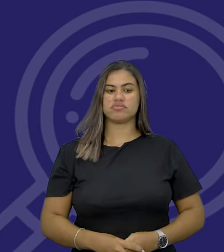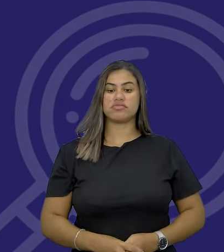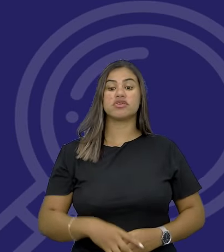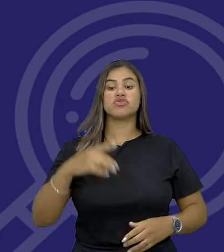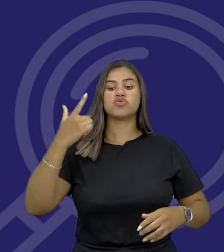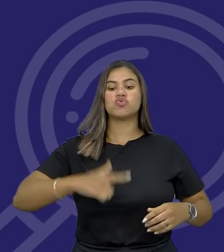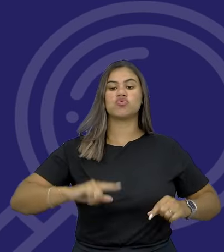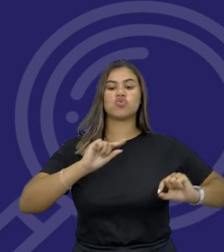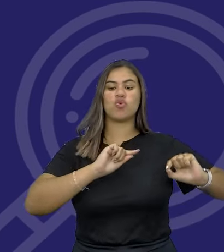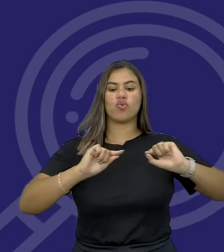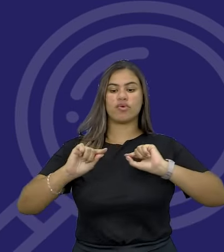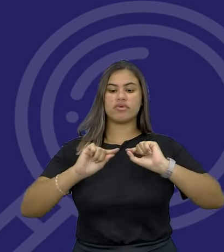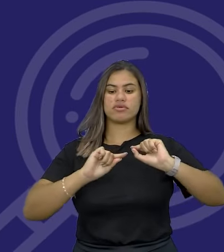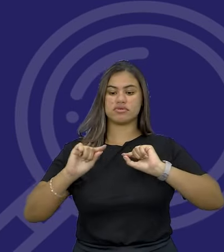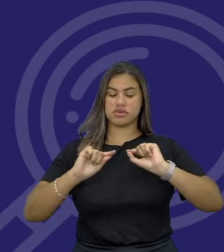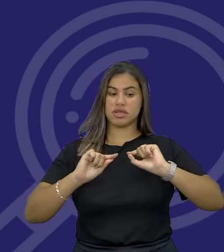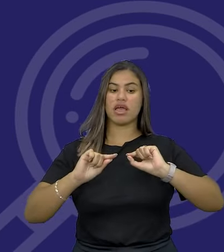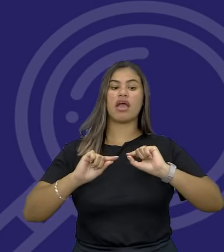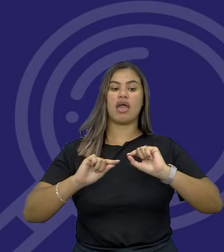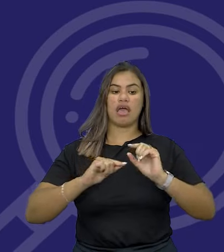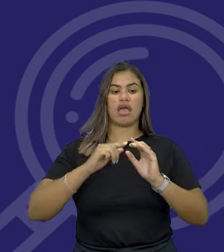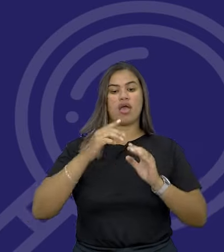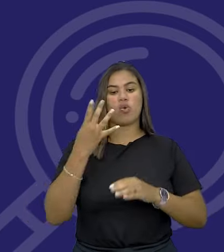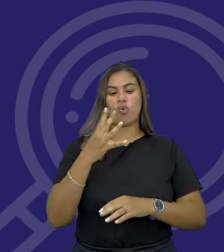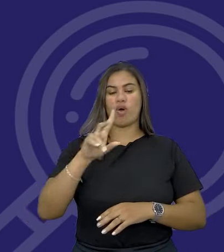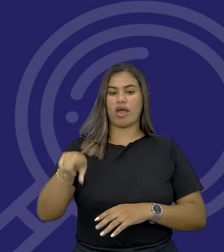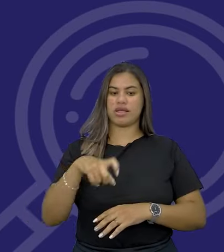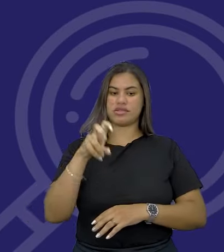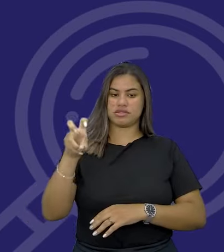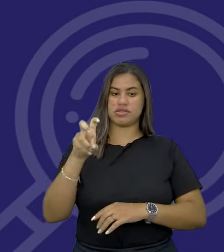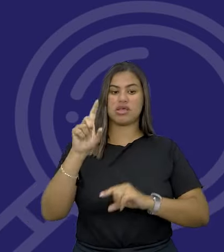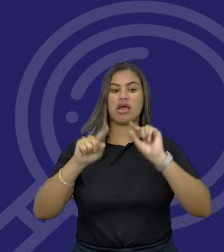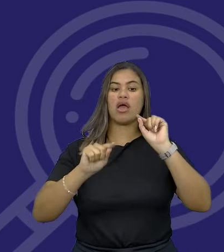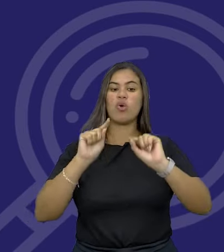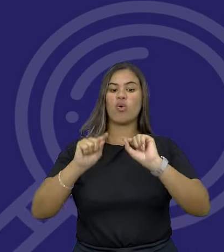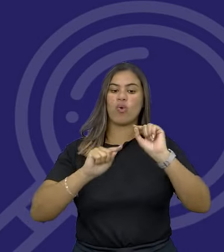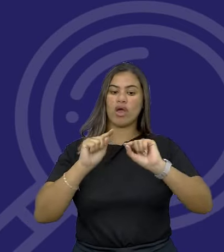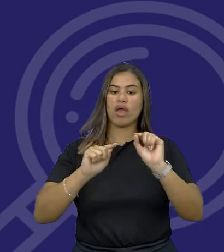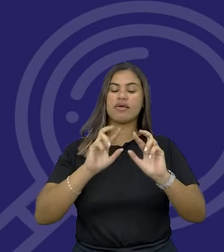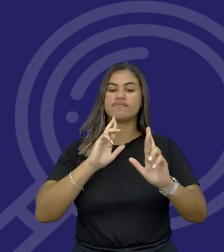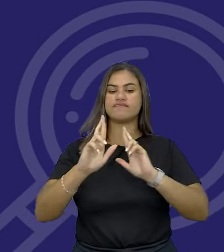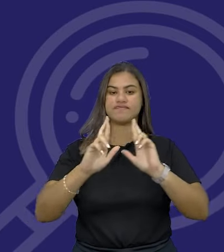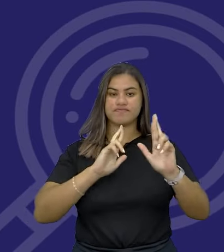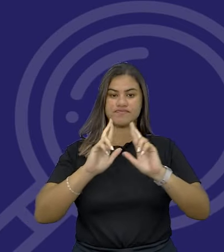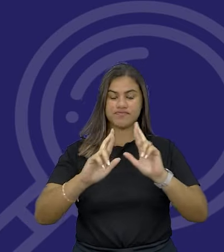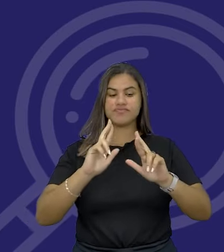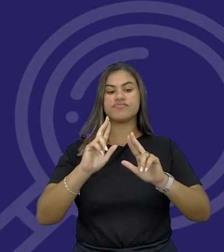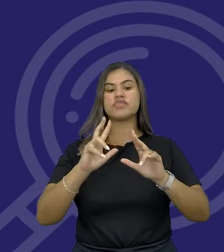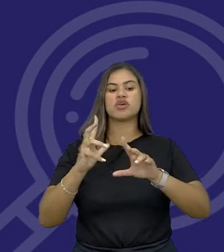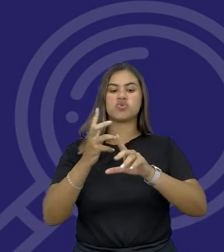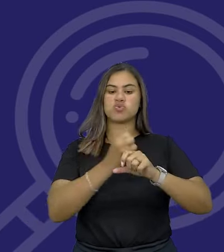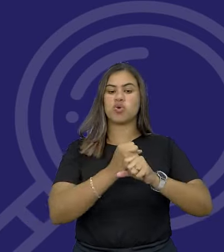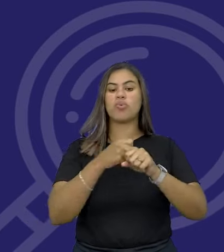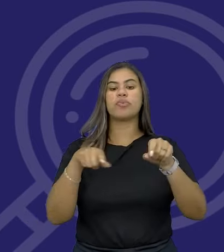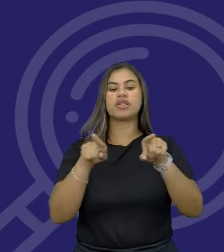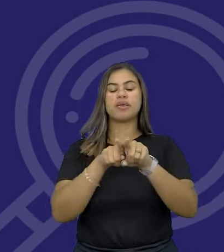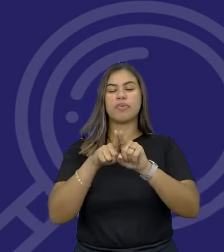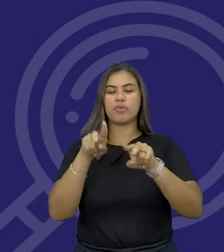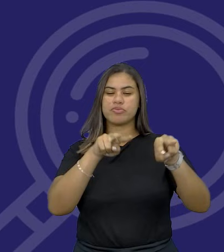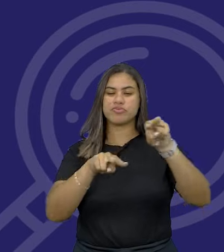falar das etapas 4 e 5, que é a resolução de problemas e observar e